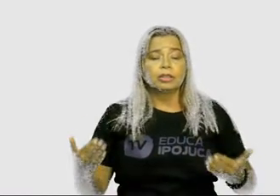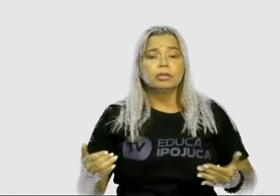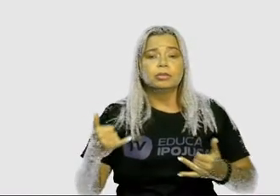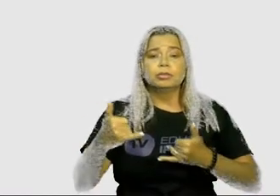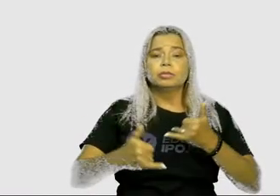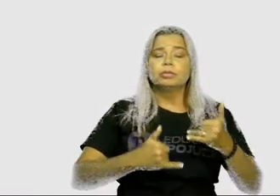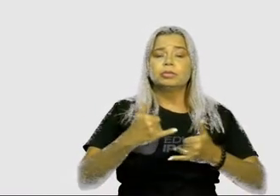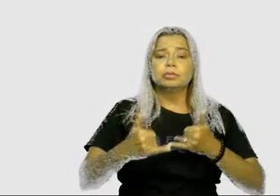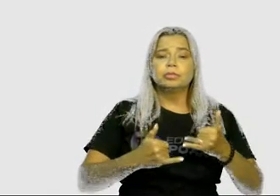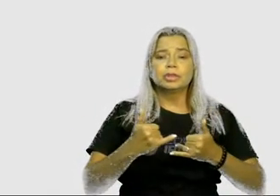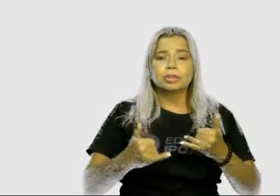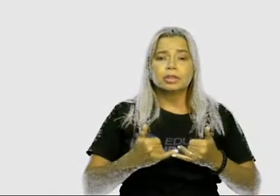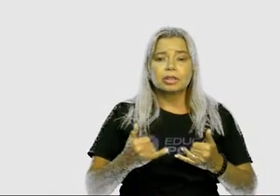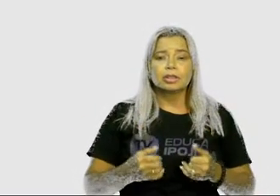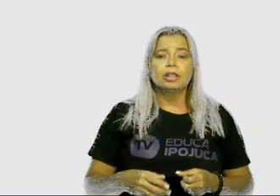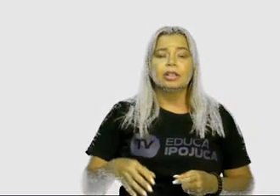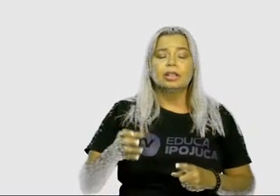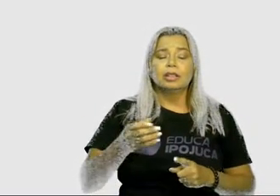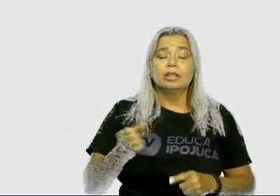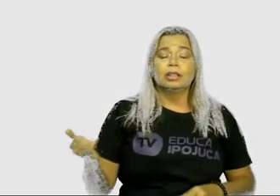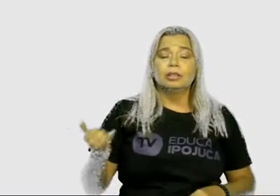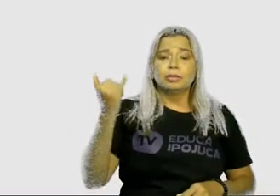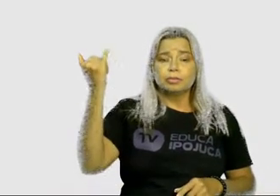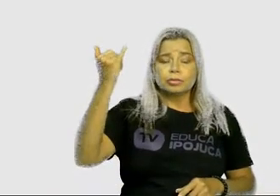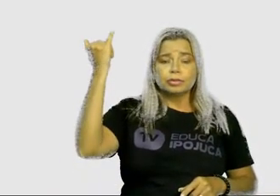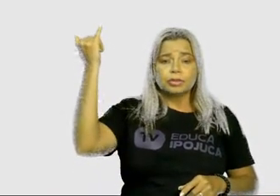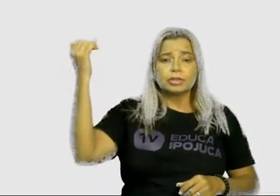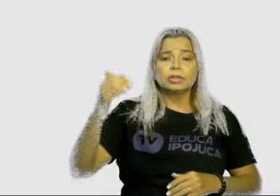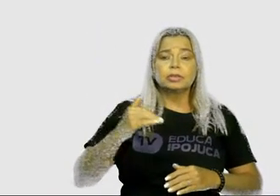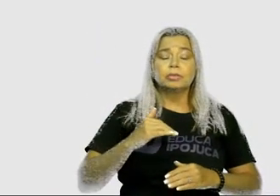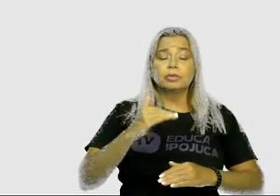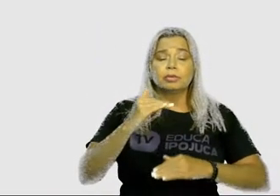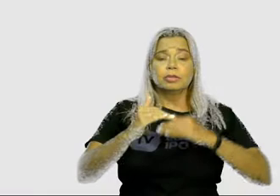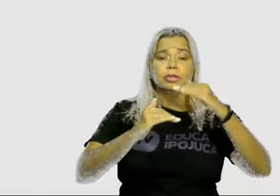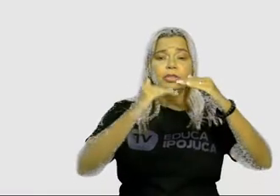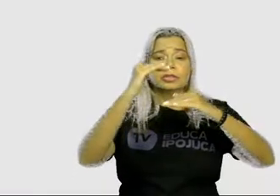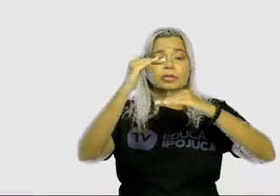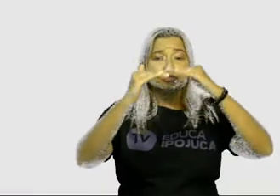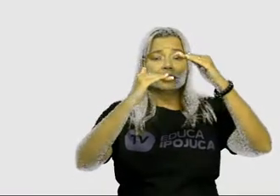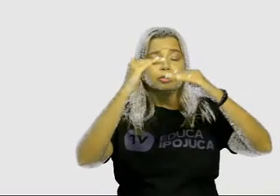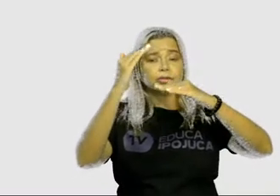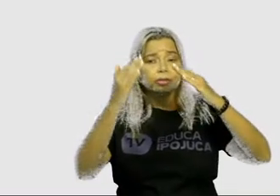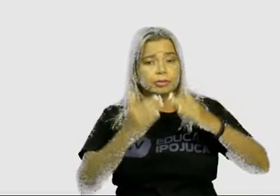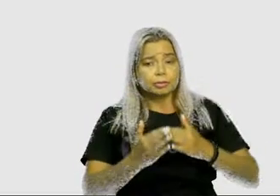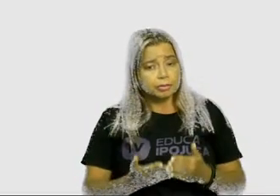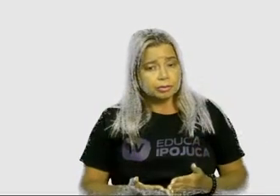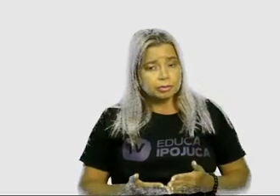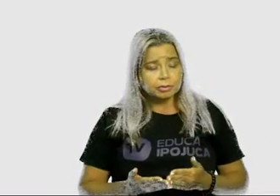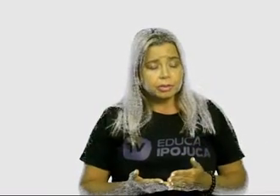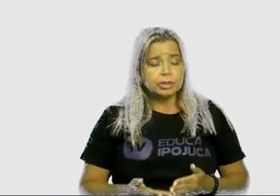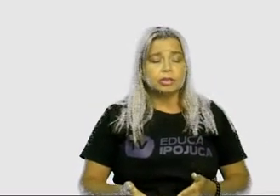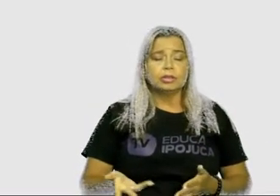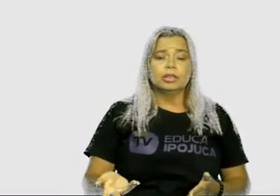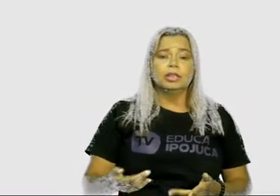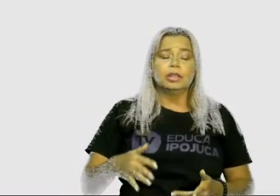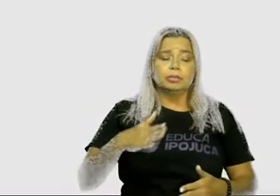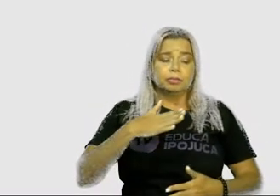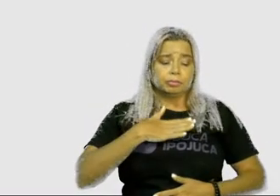linguagem, exemplo a fala, e motricidade, que é exemplo que é os movimentos e direções do